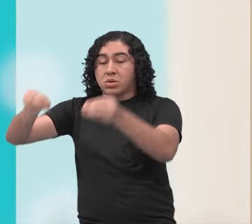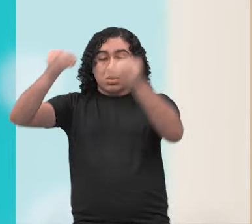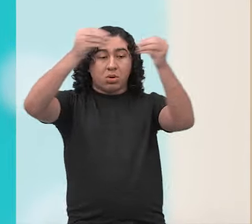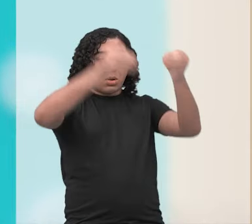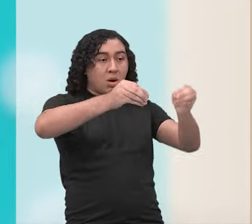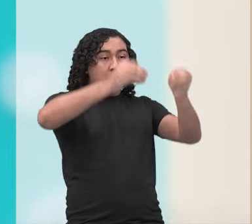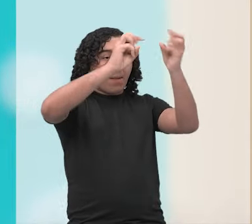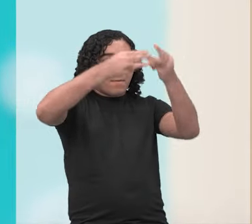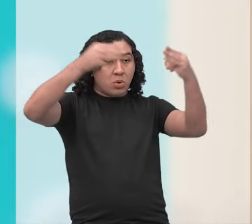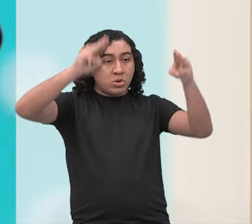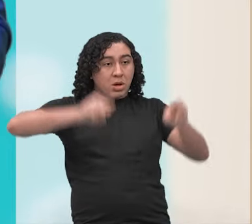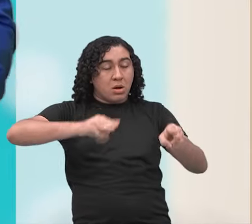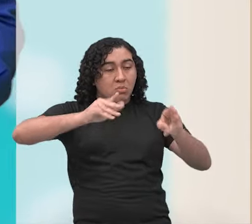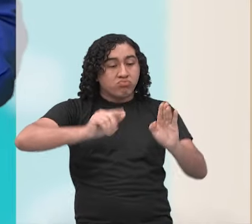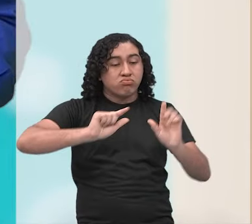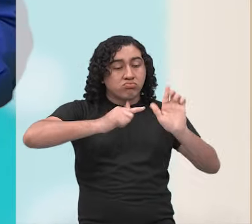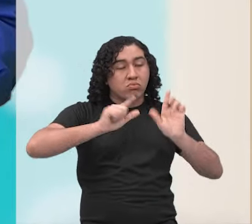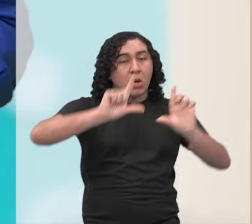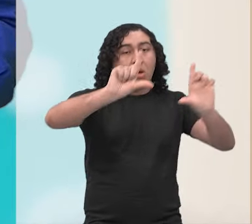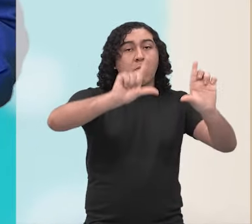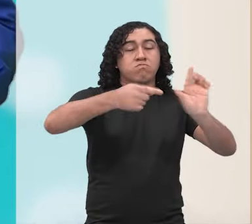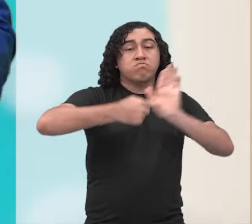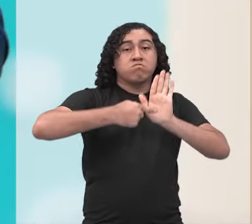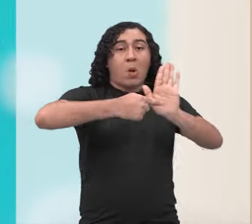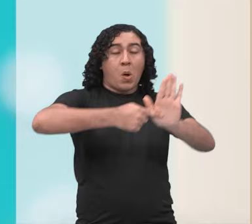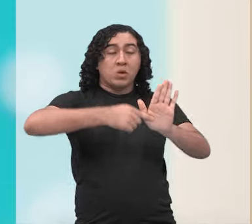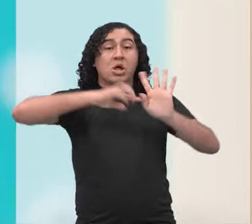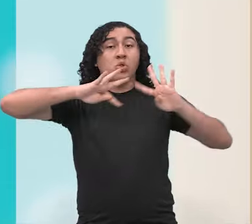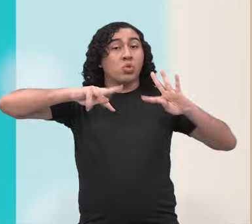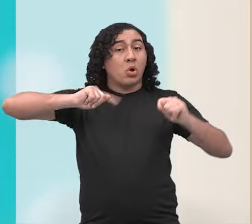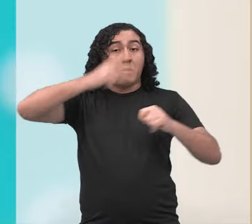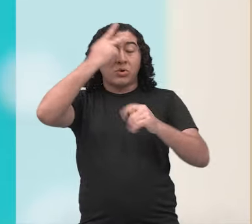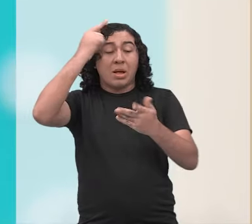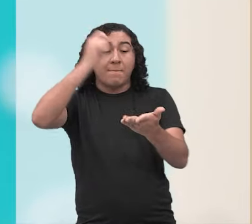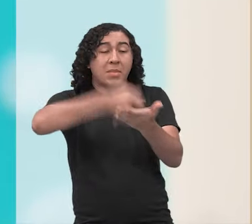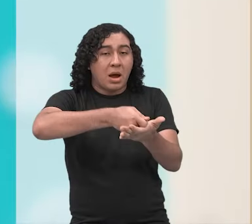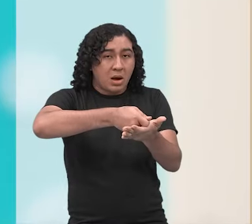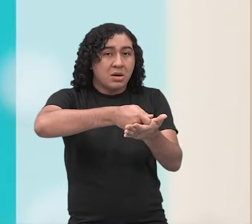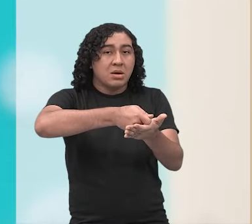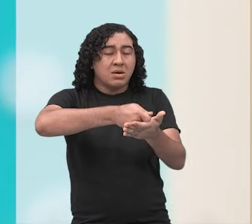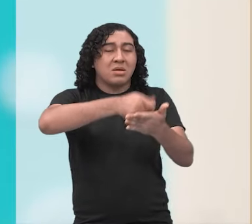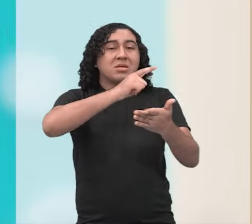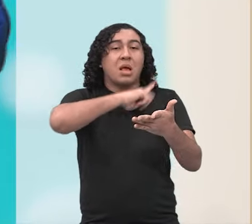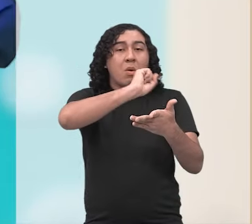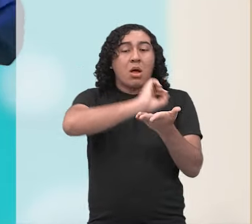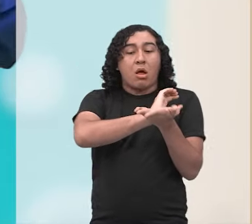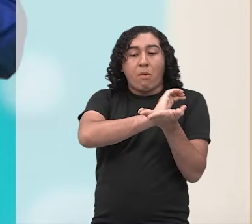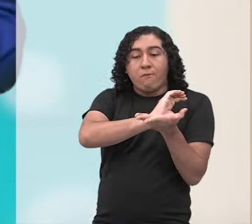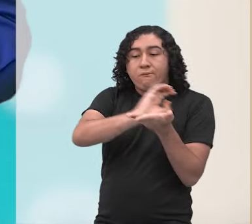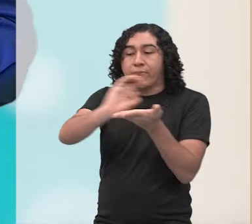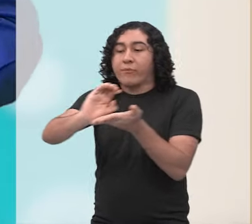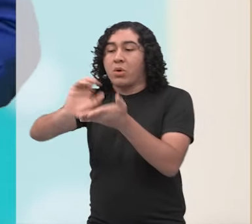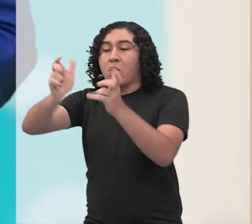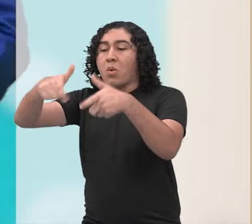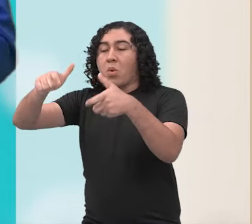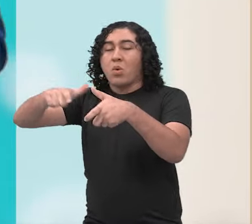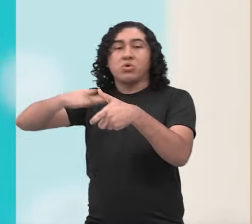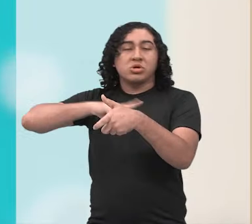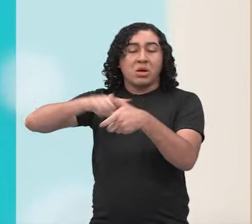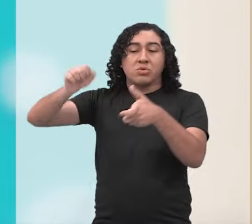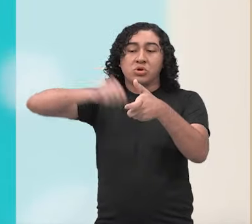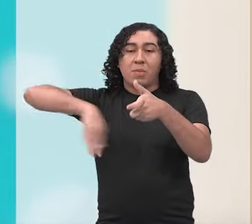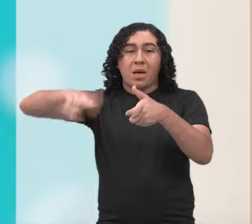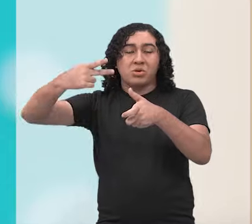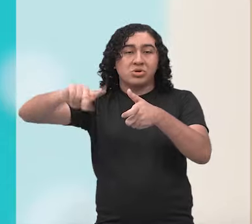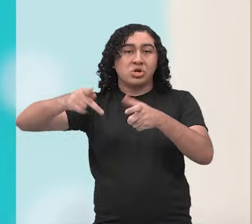um leilão. E tudo que ele arrecada com as obras que ele fez releitura, ele vai investir no lixão, né, que